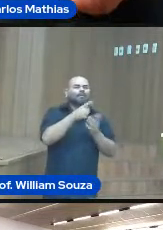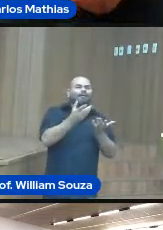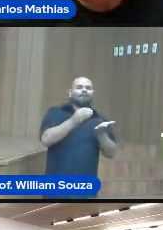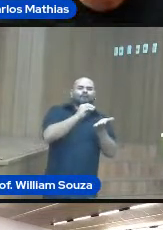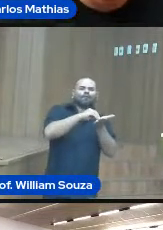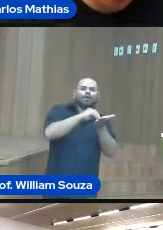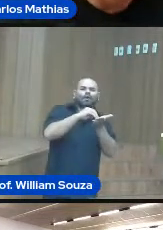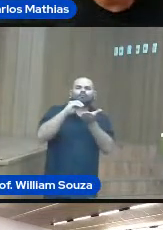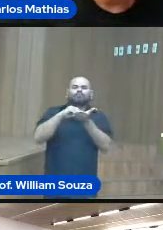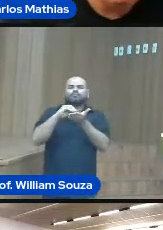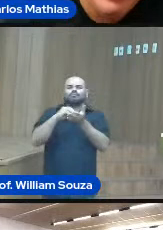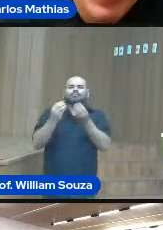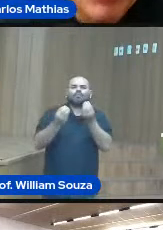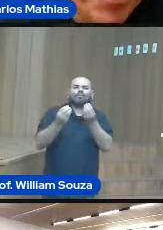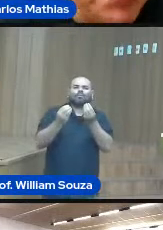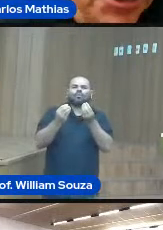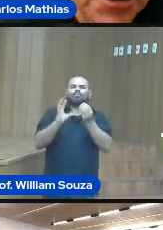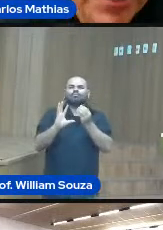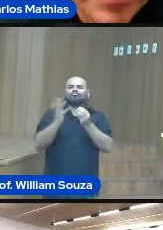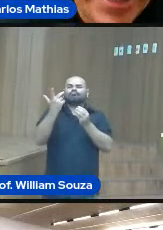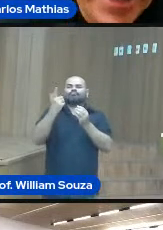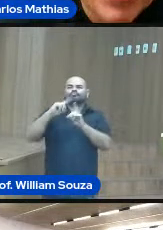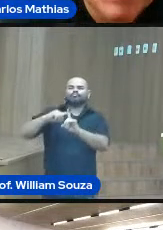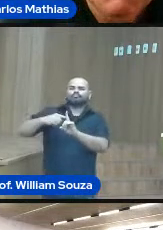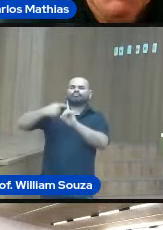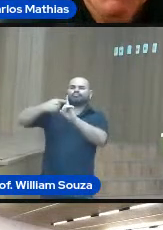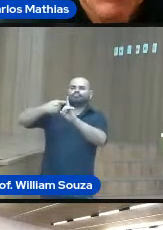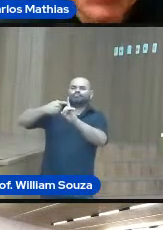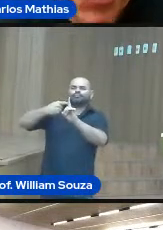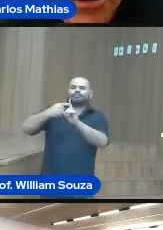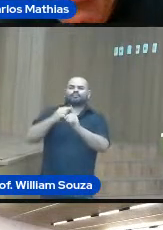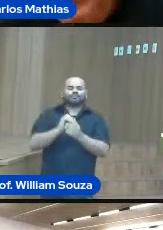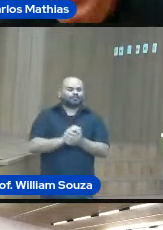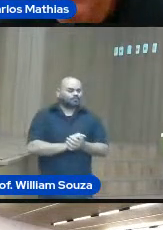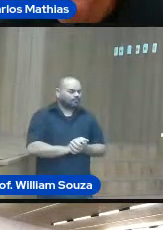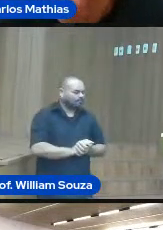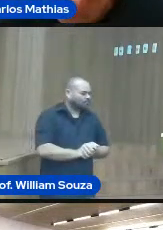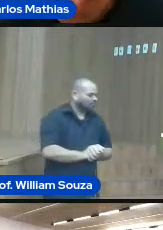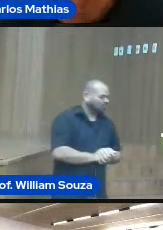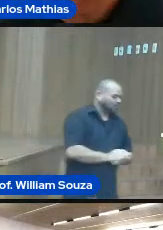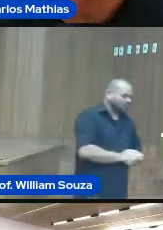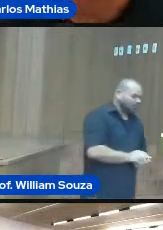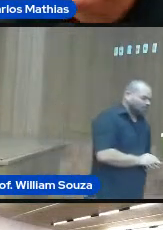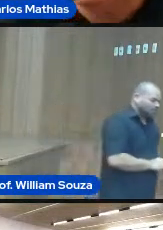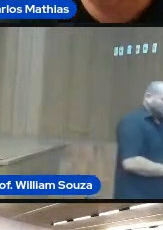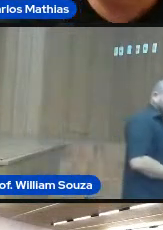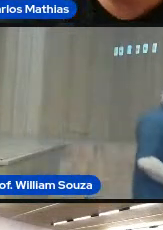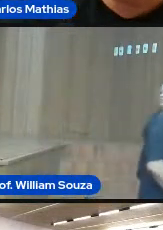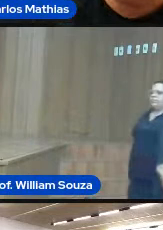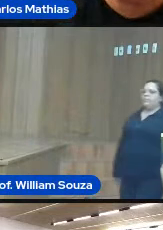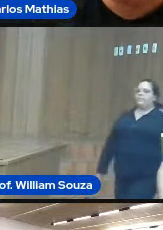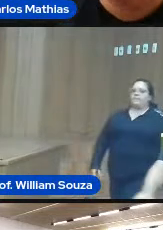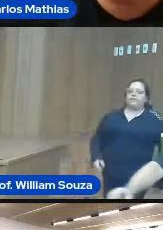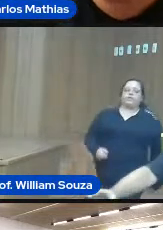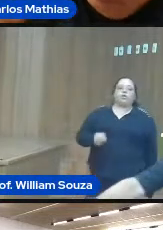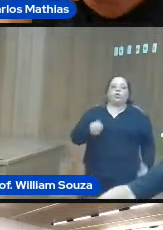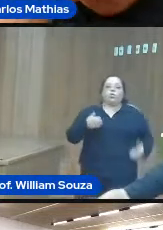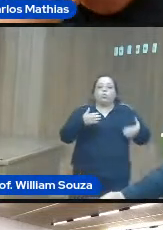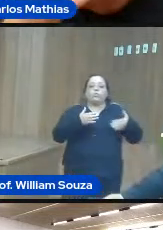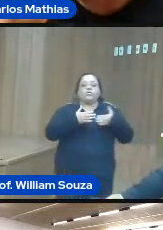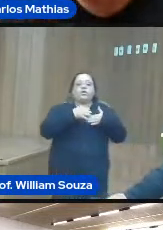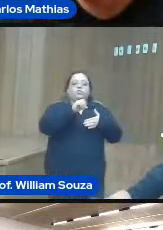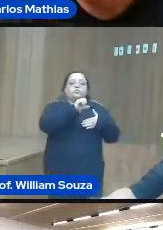sabe? Então... só para vocês terem uma ideia, só no final do século XVIII e na virada para o